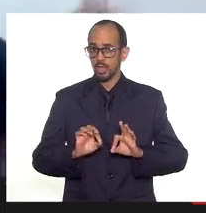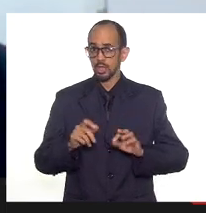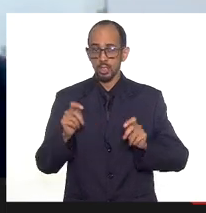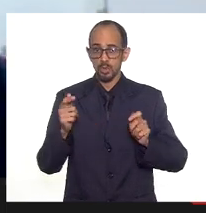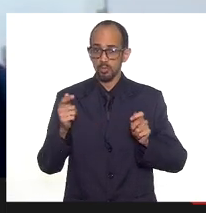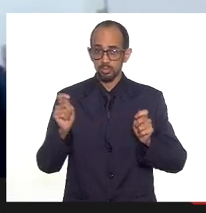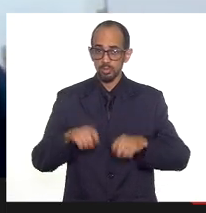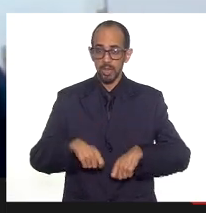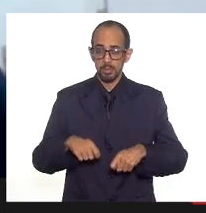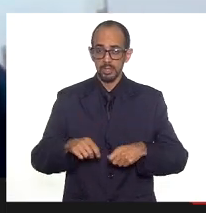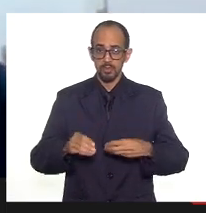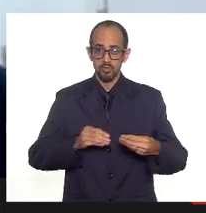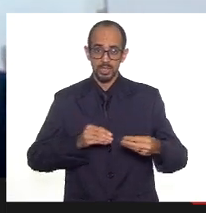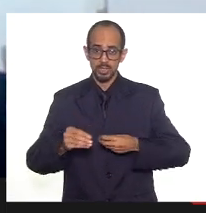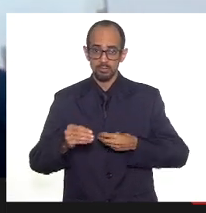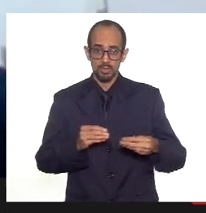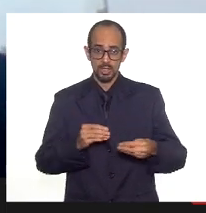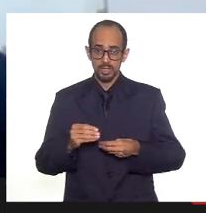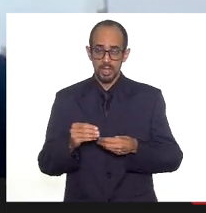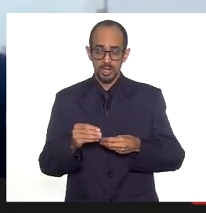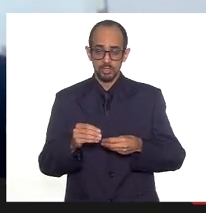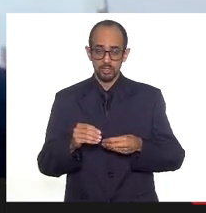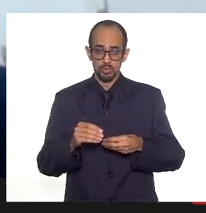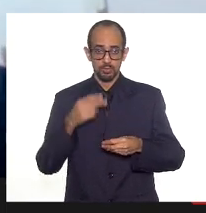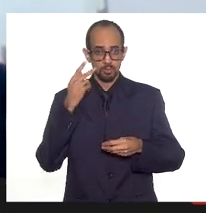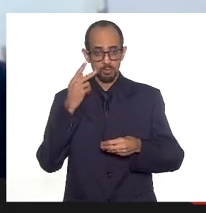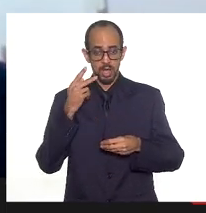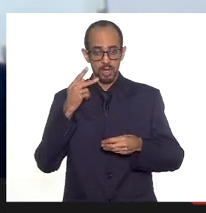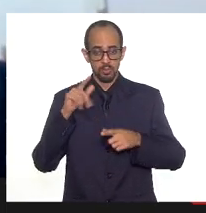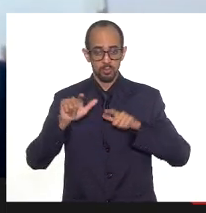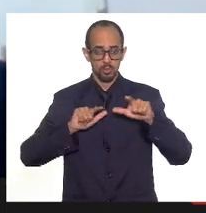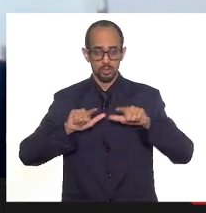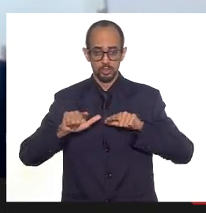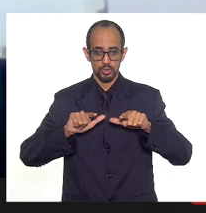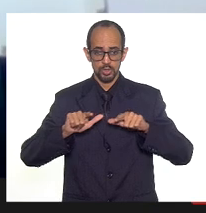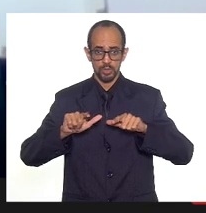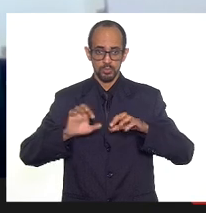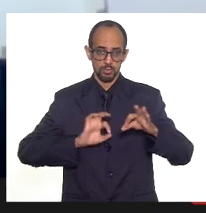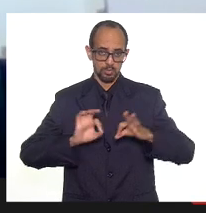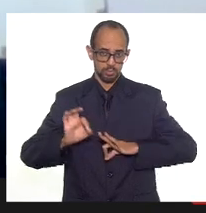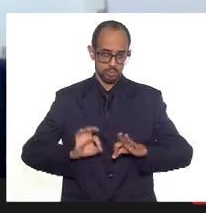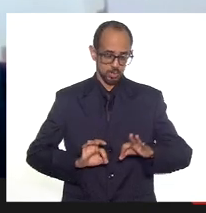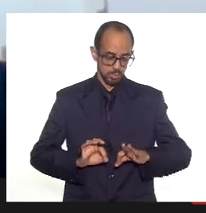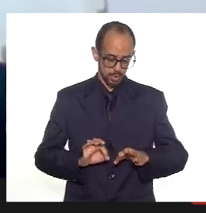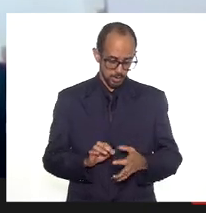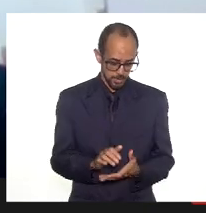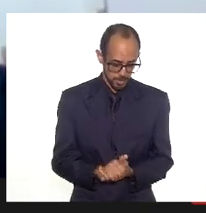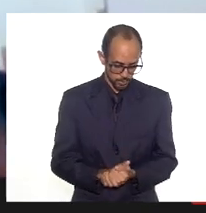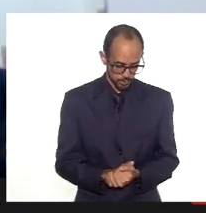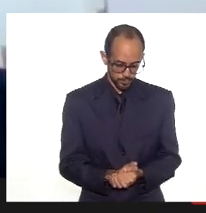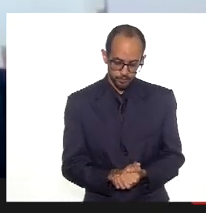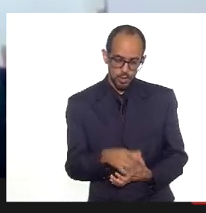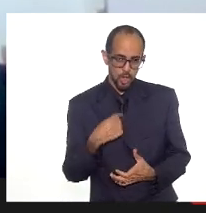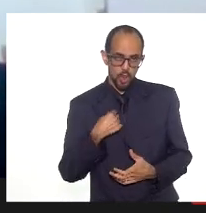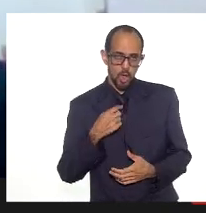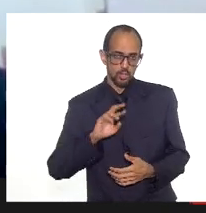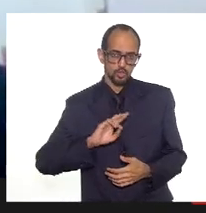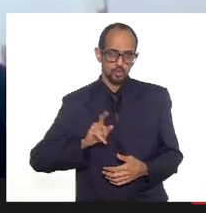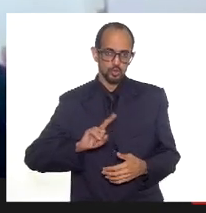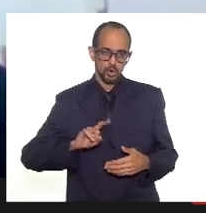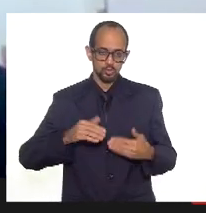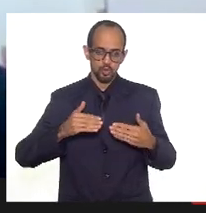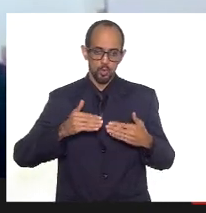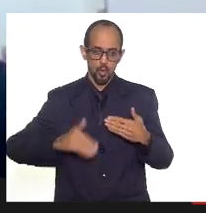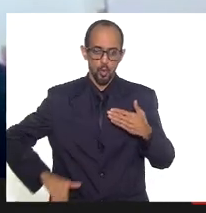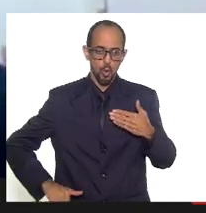avaliação que o CNPE tem hoje. Então, a gente não é contrário ao conteúdo local, em nenhum momento a gente se posicionou contra a política de